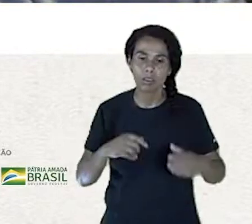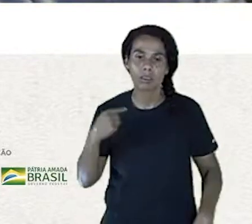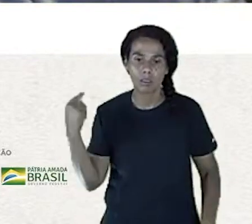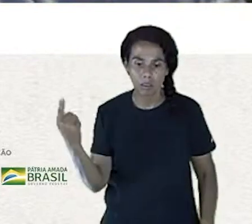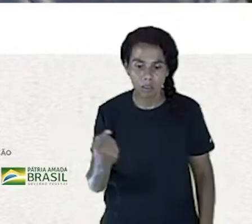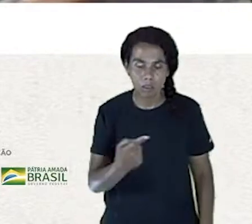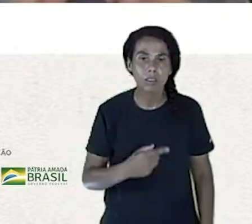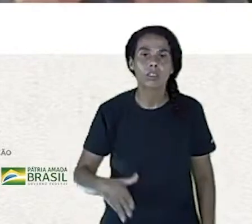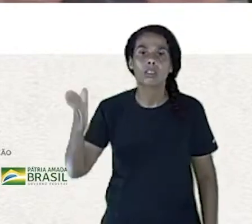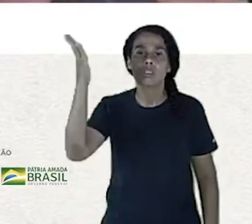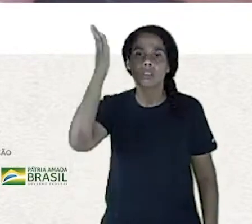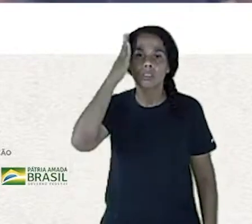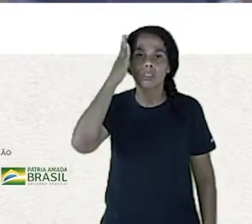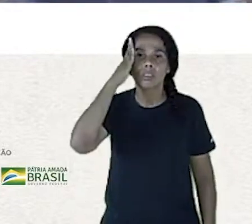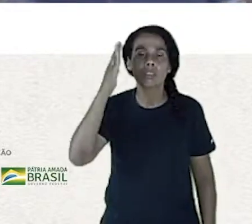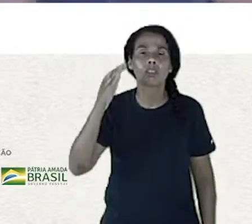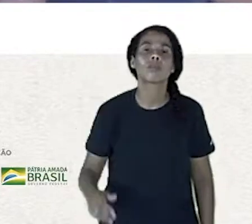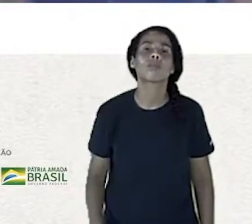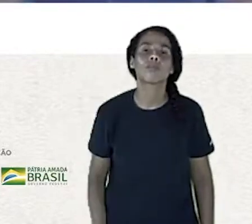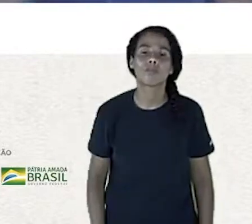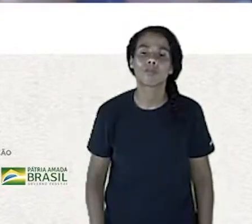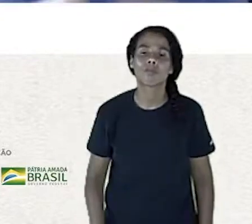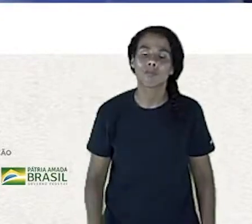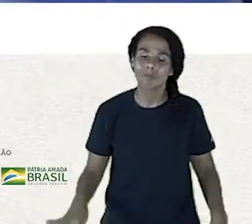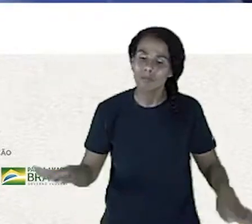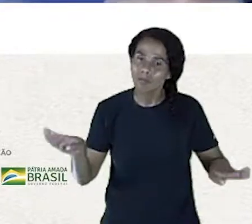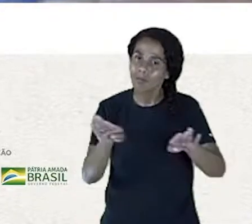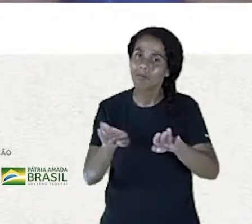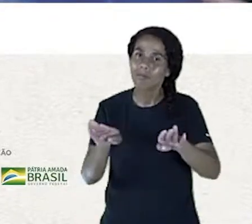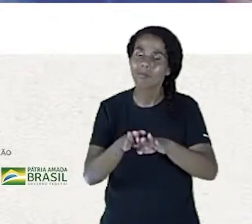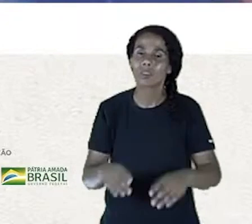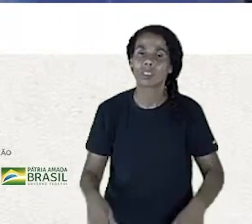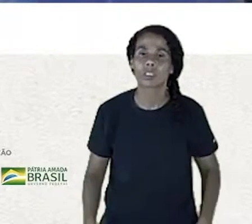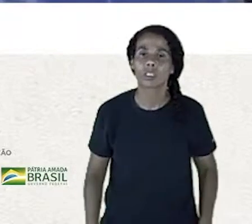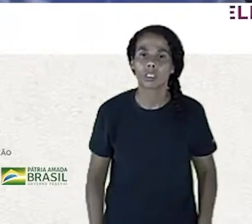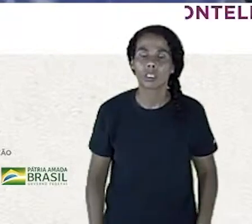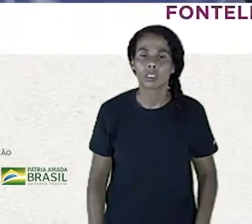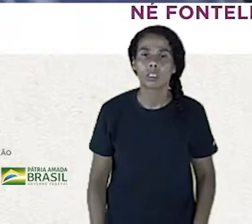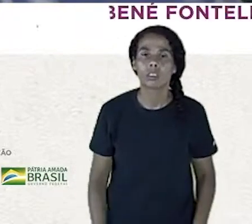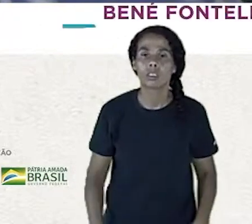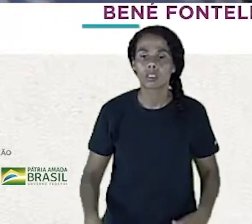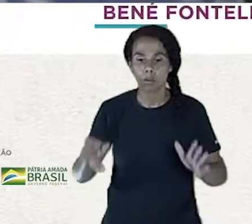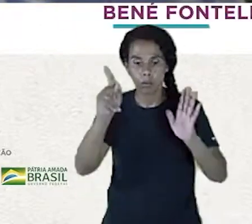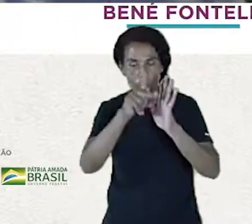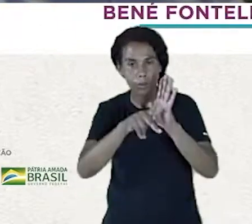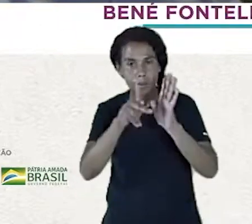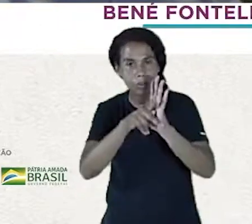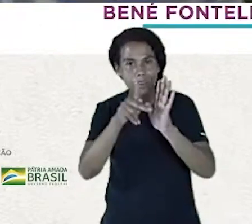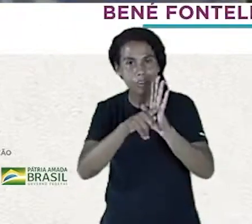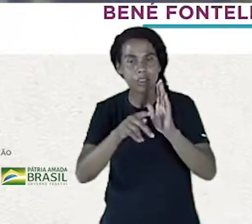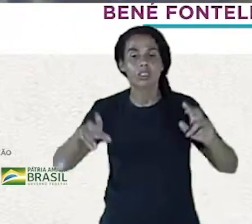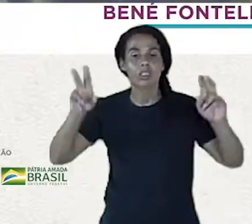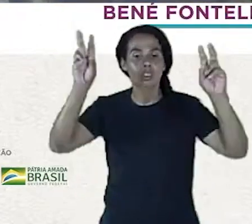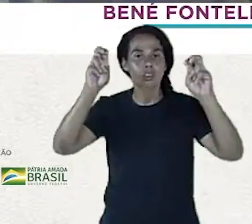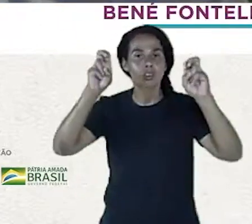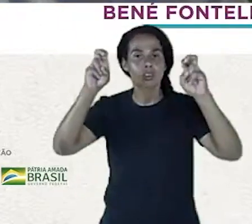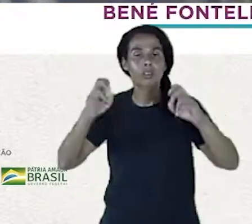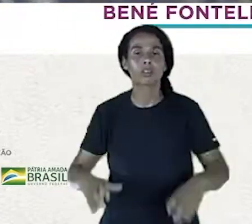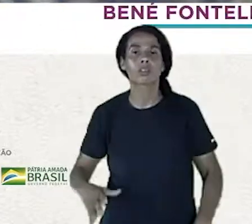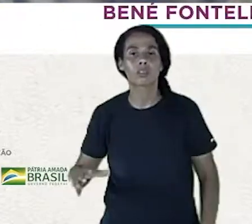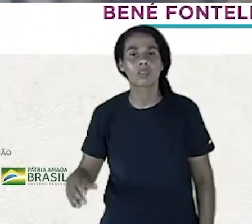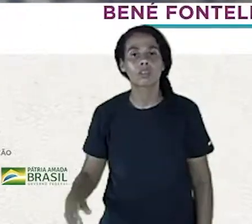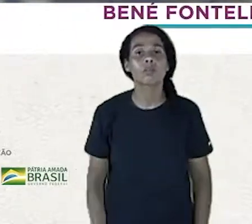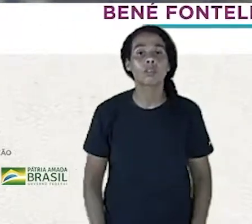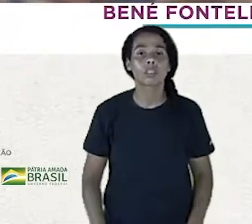gente ir no nosso projeto de libertação, inclusive do próprio corpo físico, que é a grande